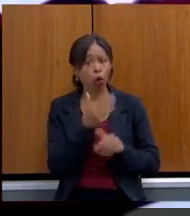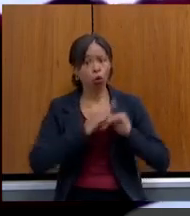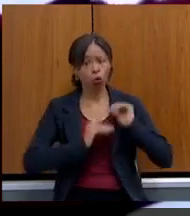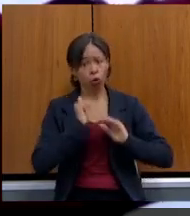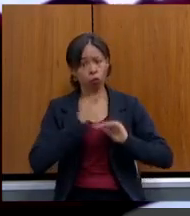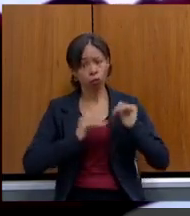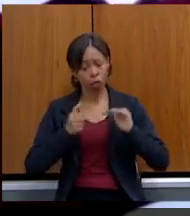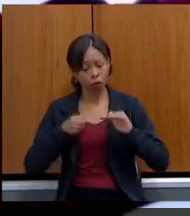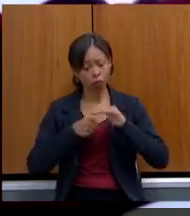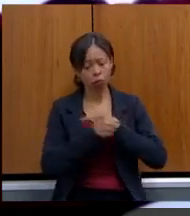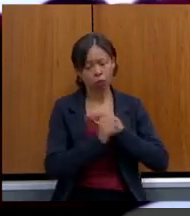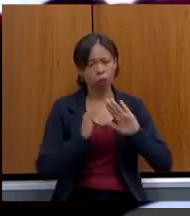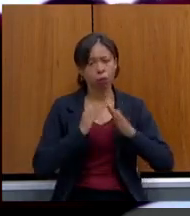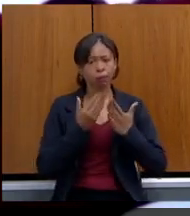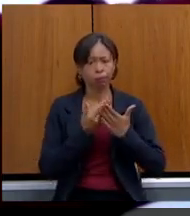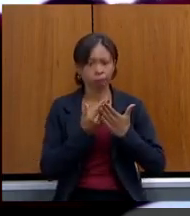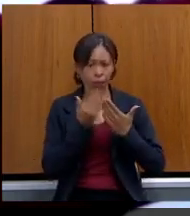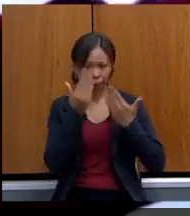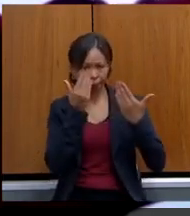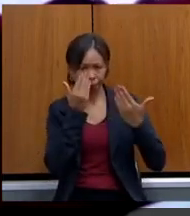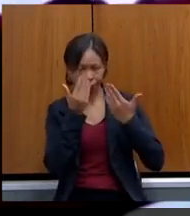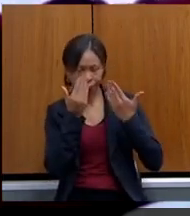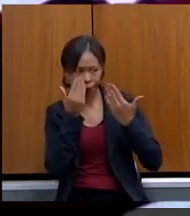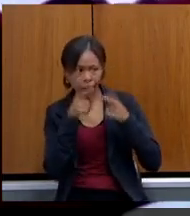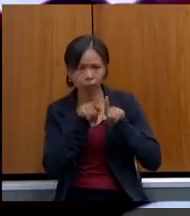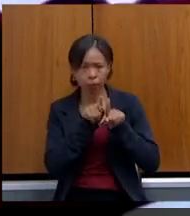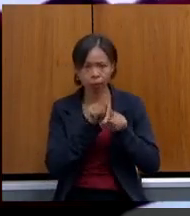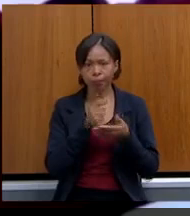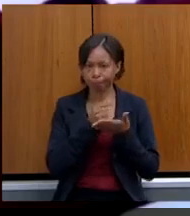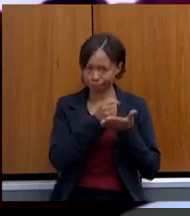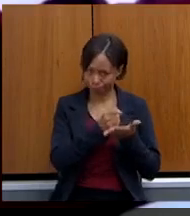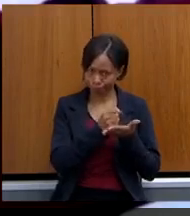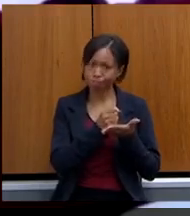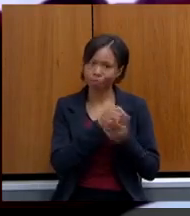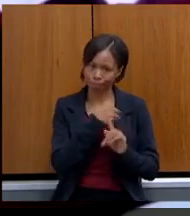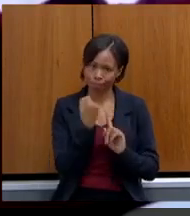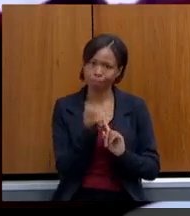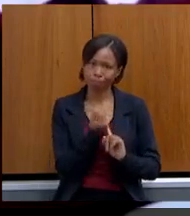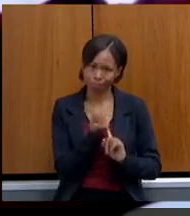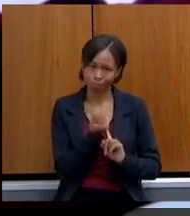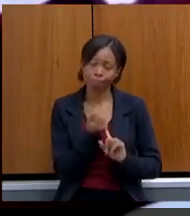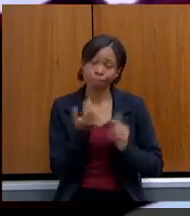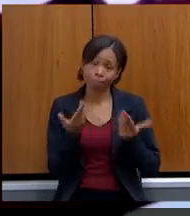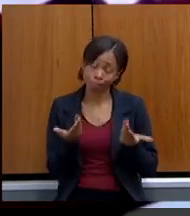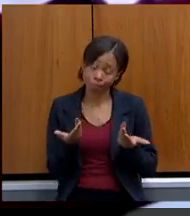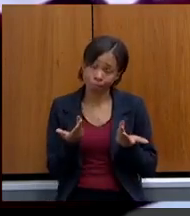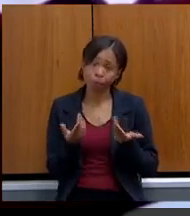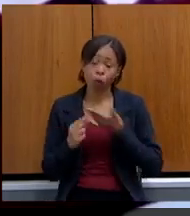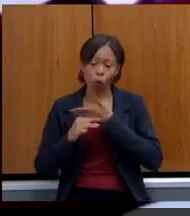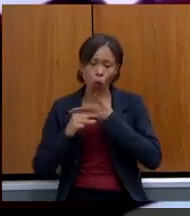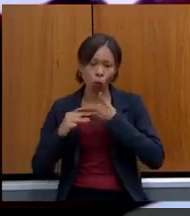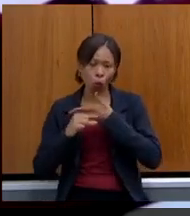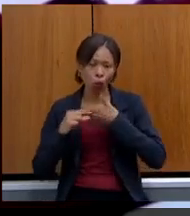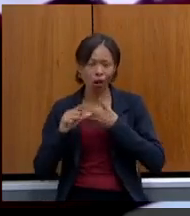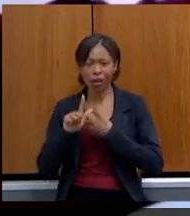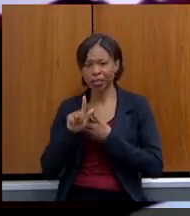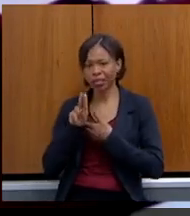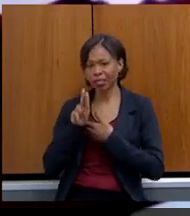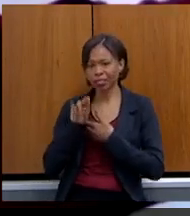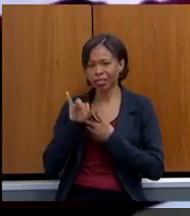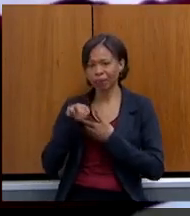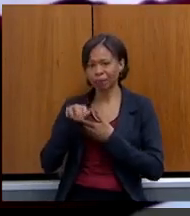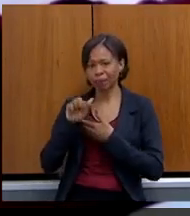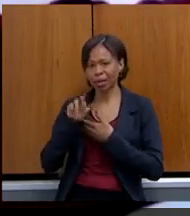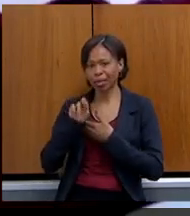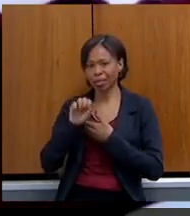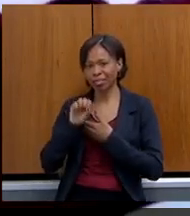dignidade os nossos alunos vai ficar saudáveis a imagem Rosa né é o calibre quer de nós